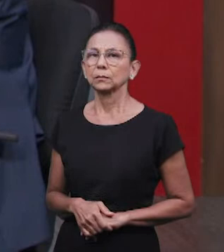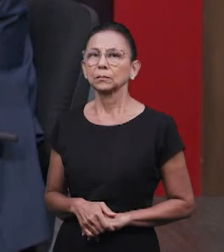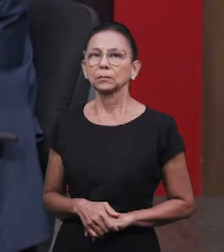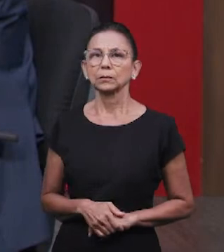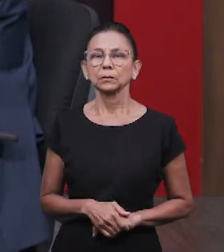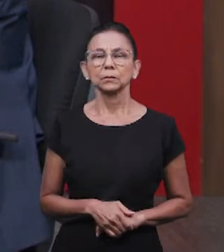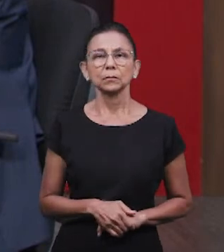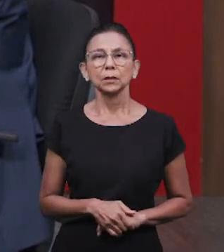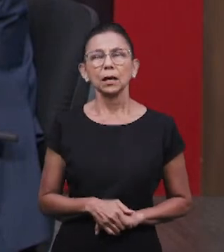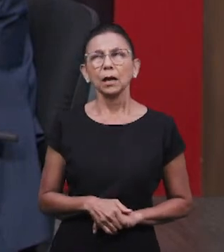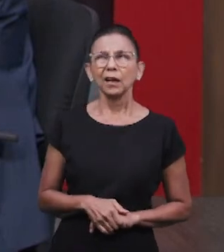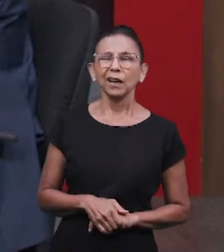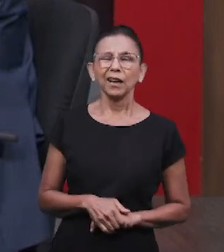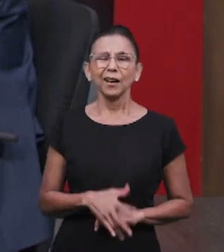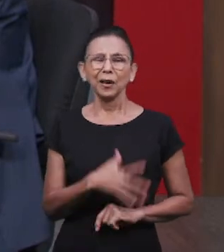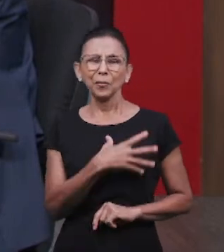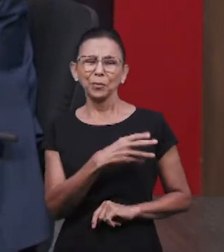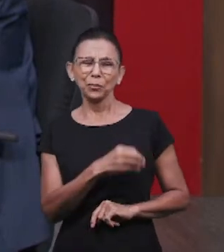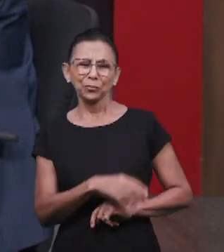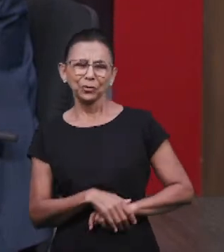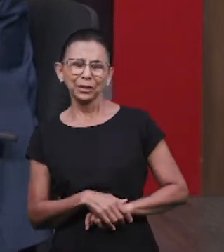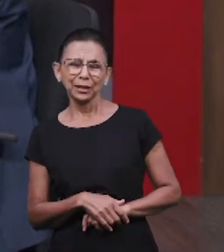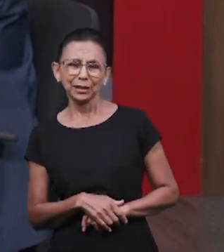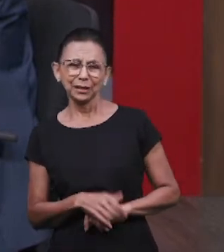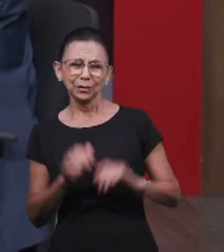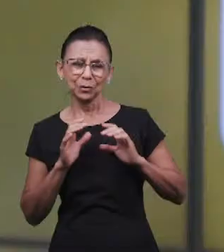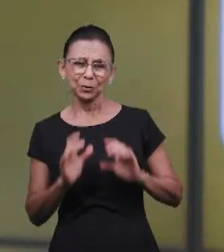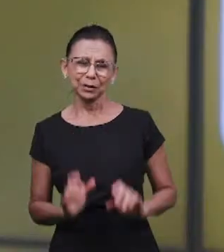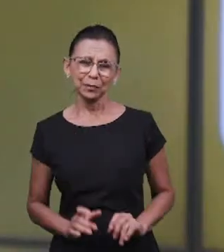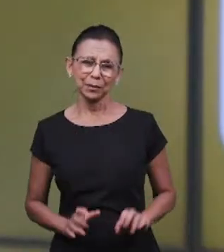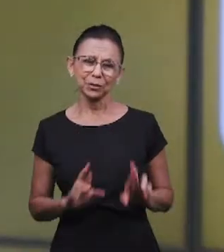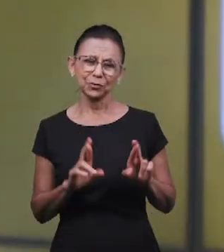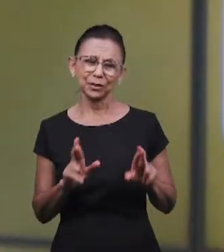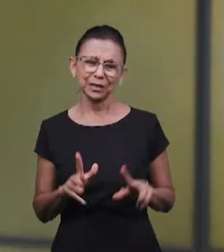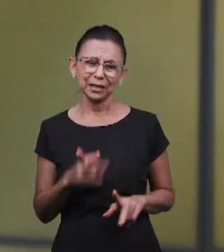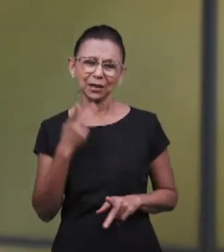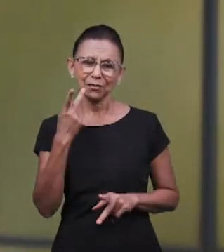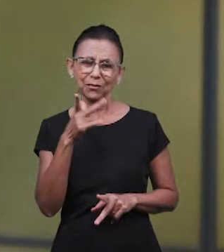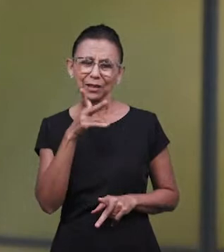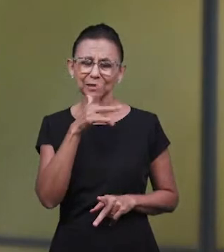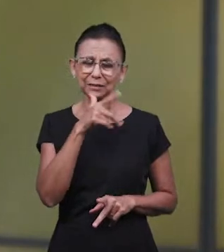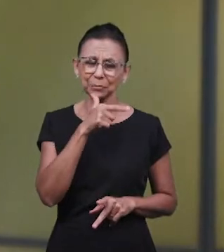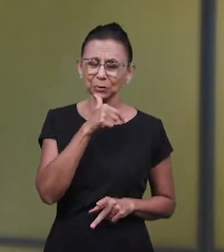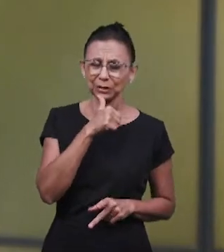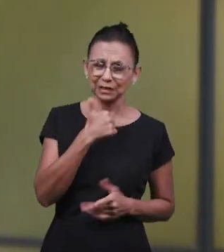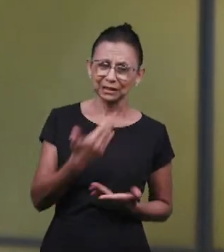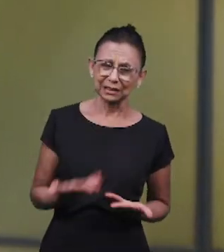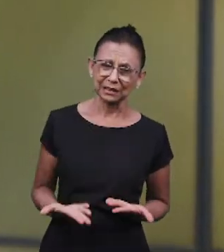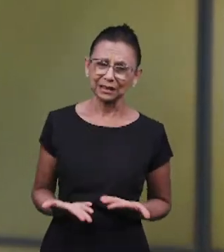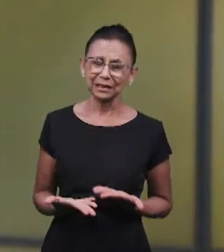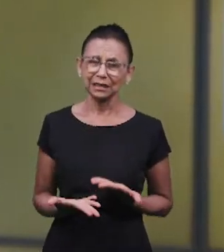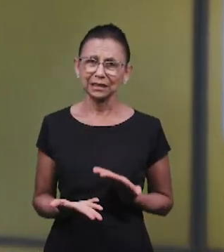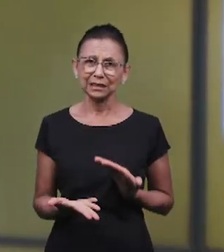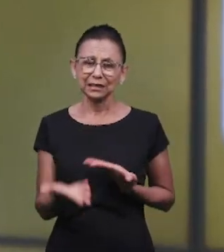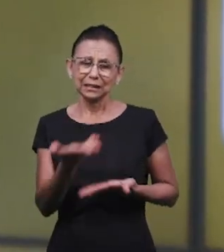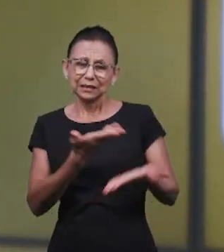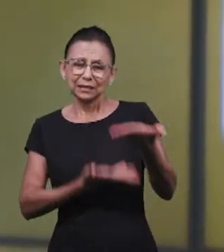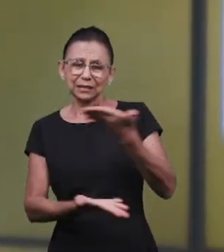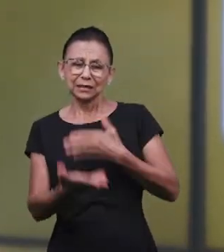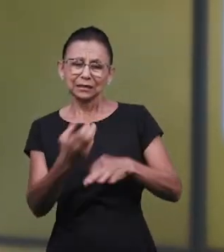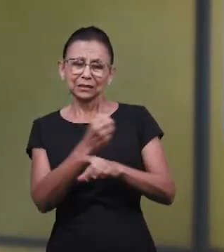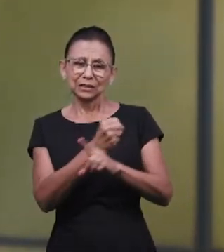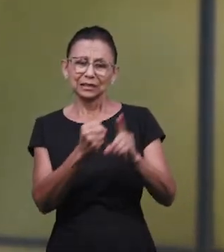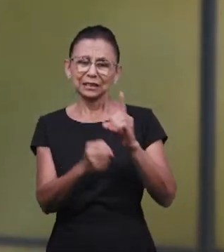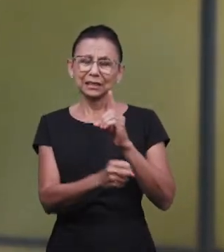essa questão. Estou observando que meu filho não está seguindo conforme, está demorando a falar, está demorando a socializar,